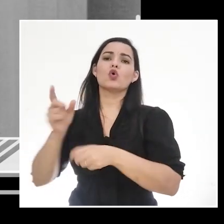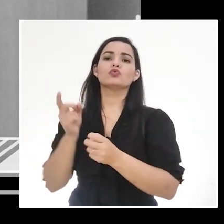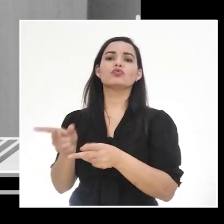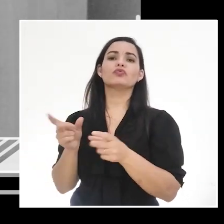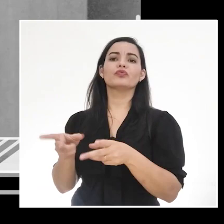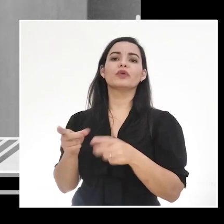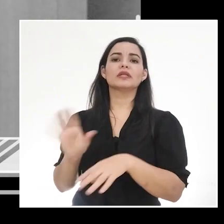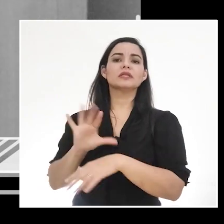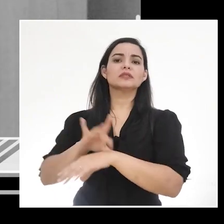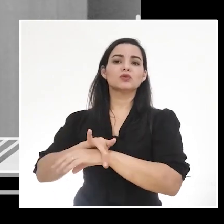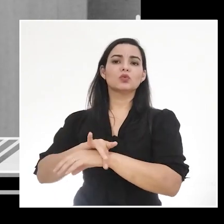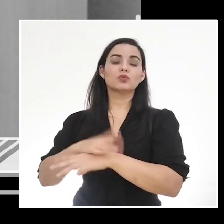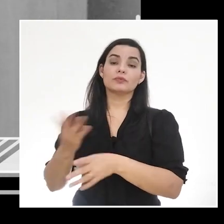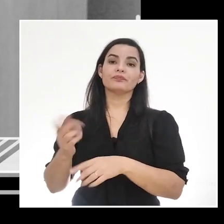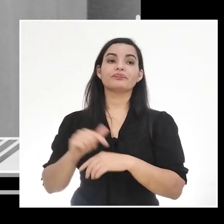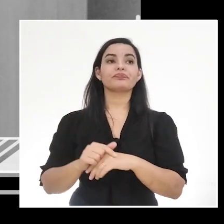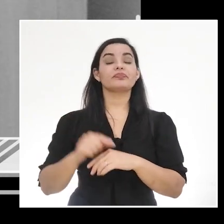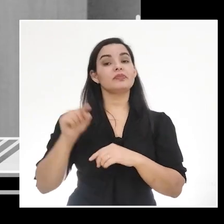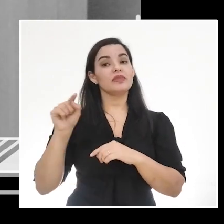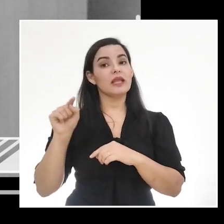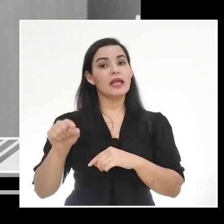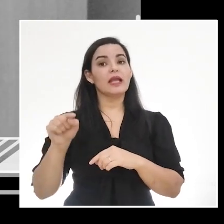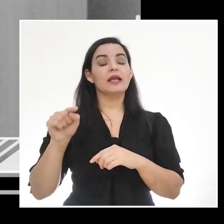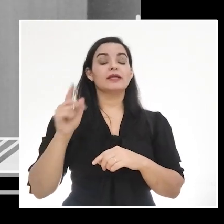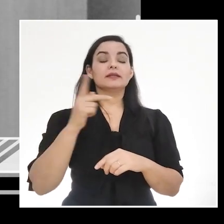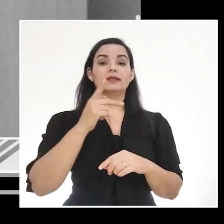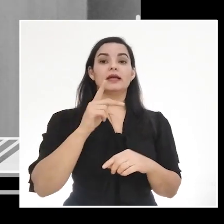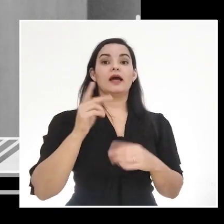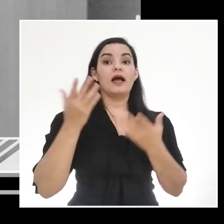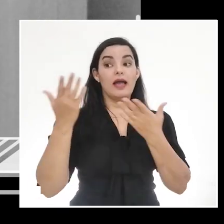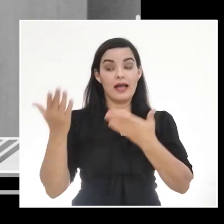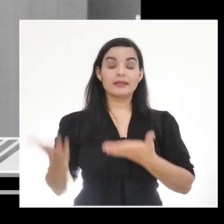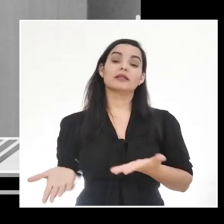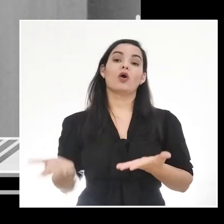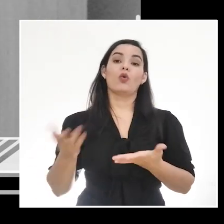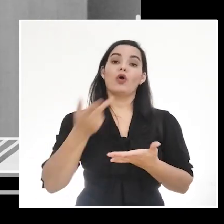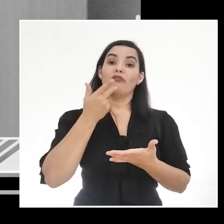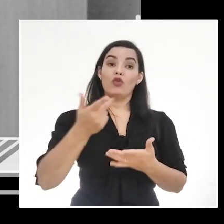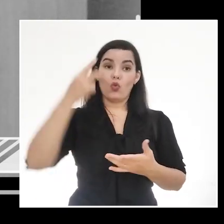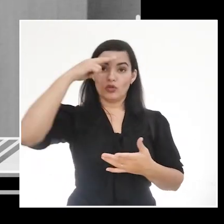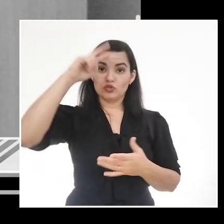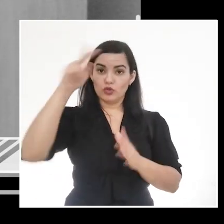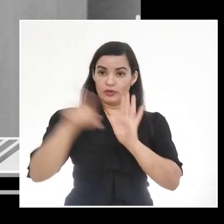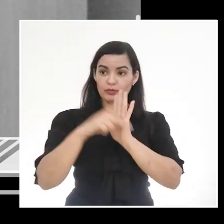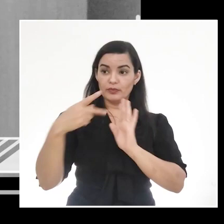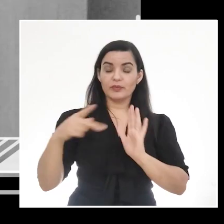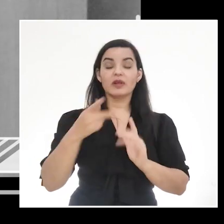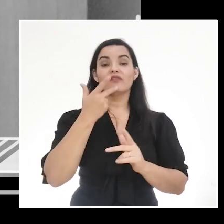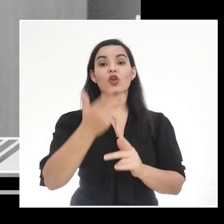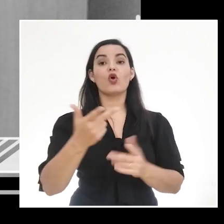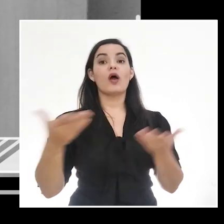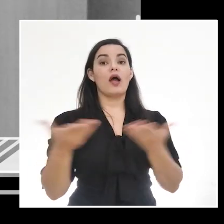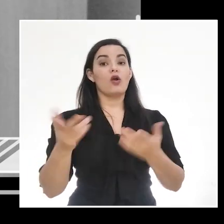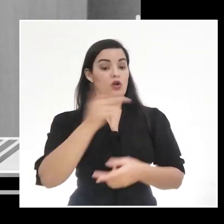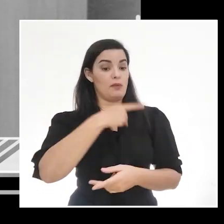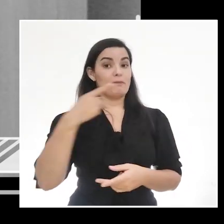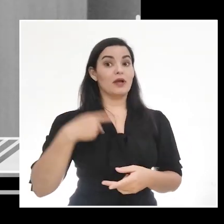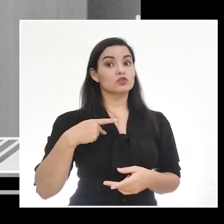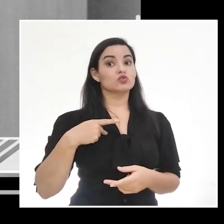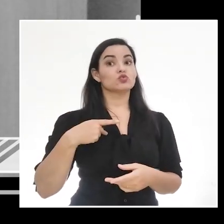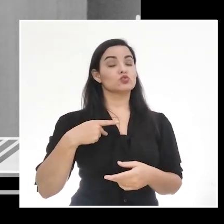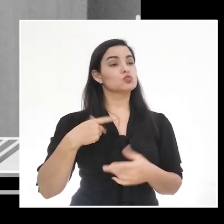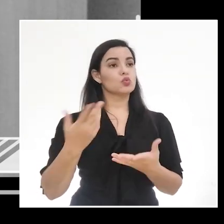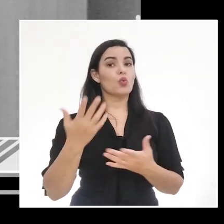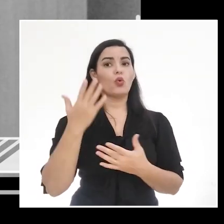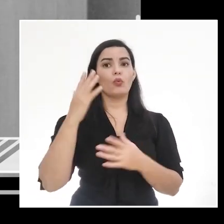transformou, e agora ele é um vendedor de seguros. E aí ele disse que esse pastor estava dizendo que agora ele é um grande pastor